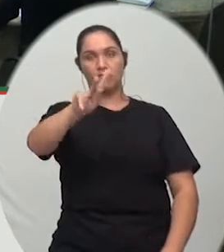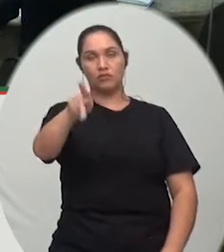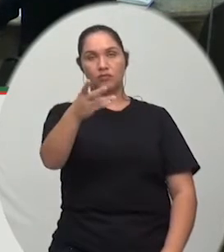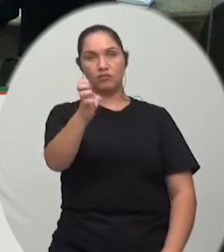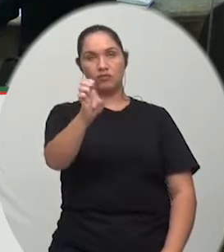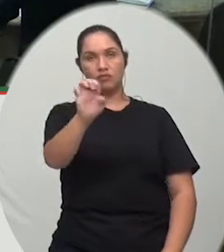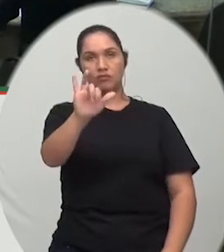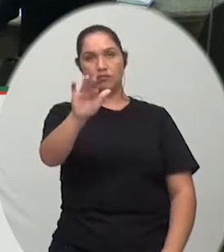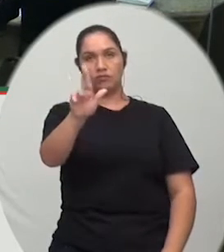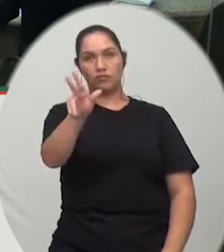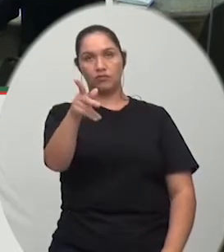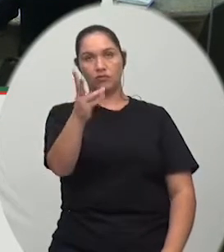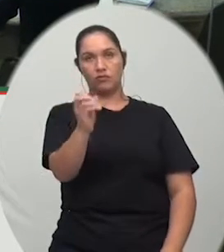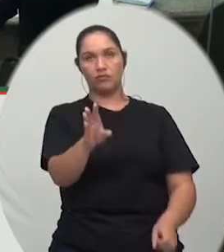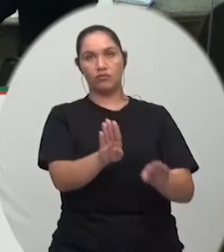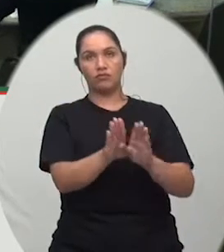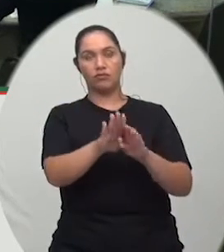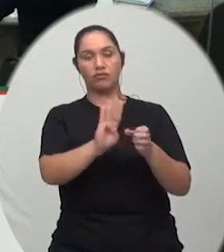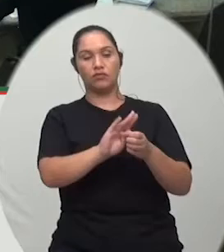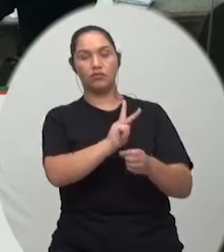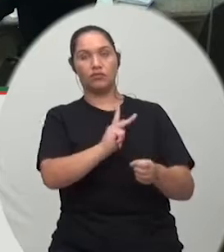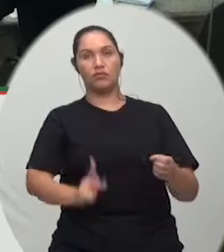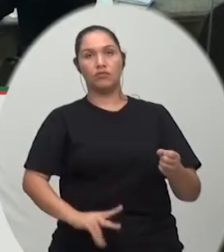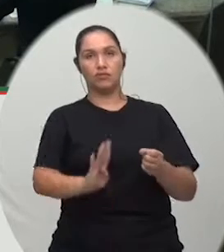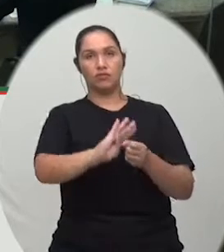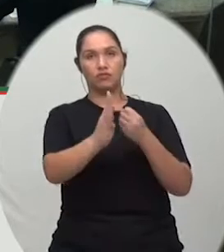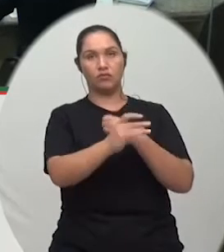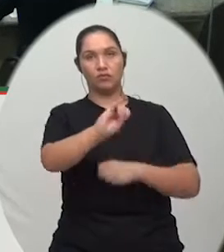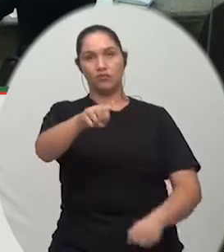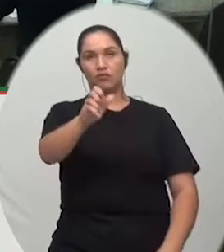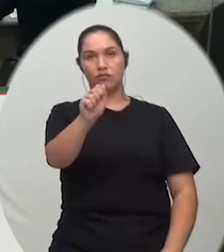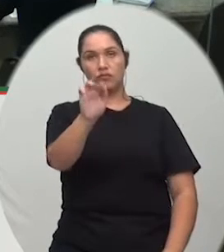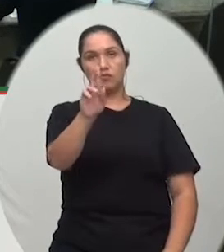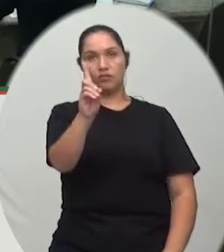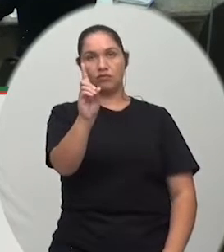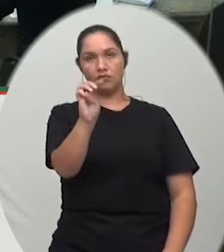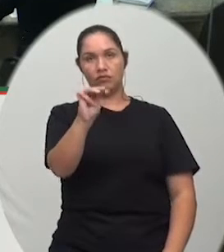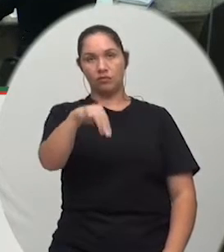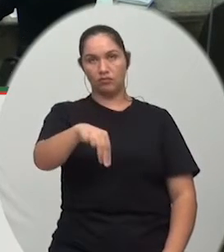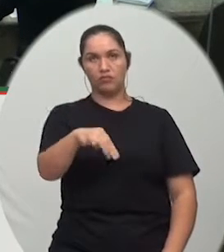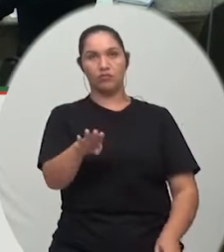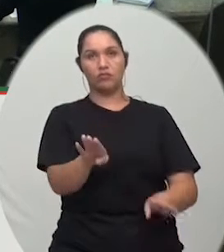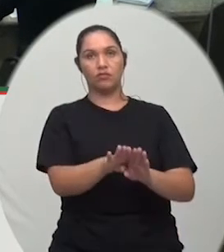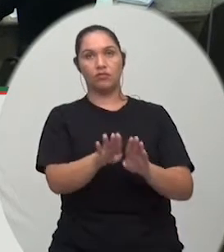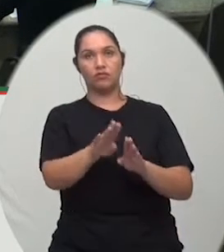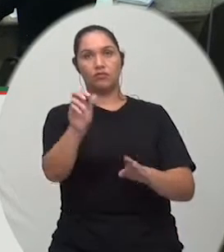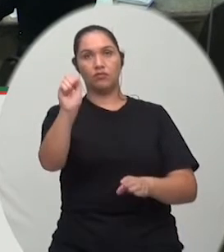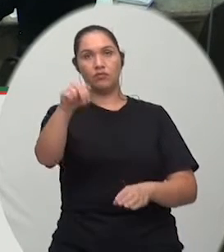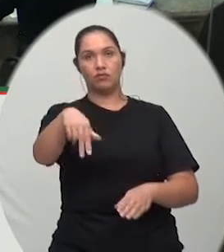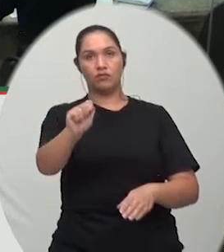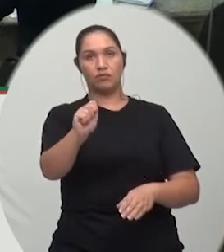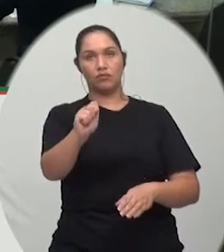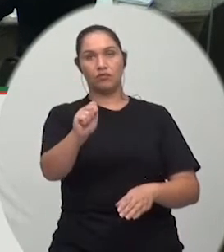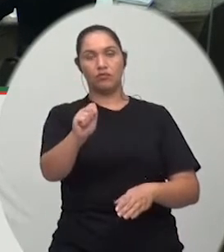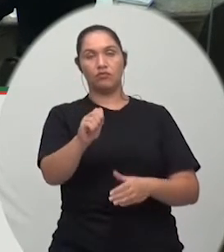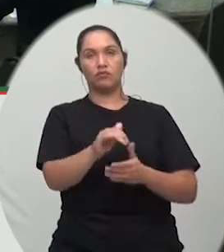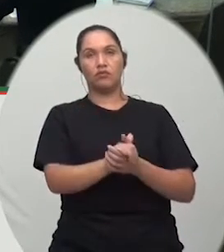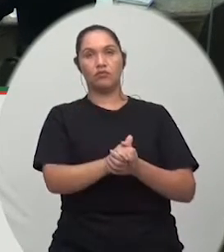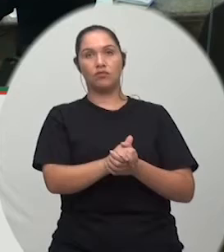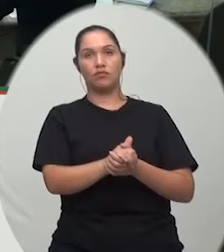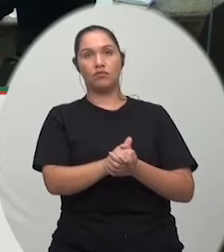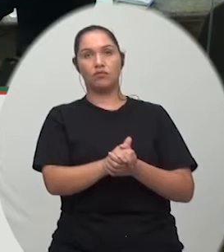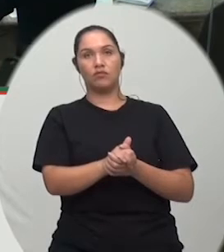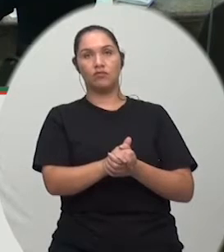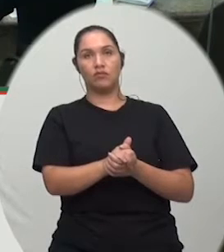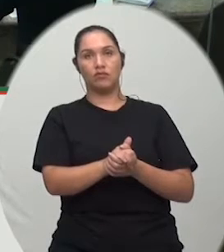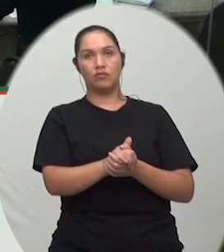Menandes, presidente do bairro Jardim Angélica, Ana Cláudia Ribas, vice-presidente do Centro Acadêmico do Curso de Direito. Sejam todos